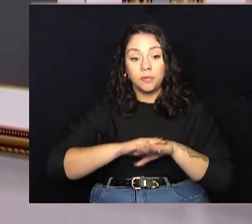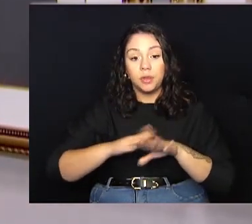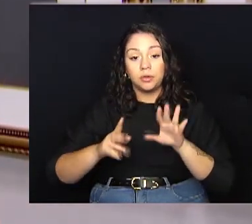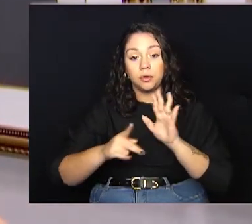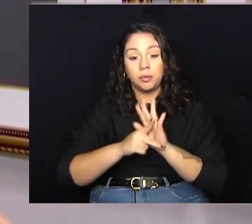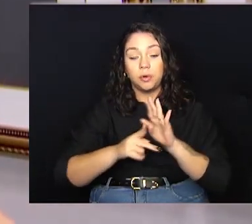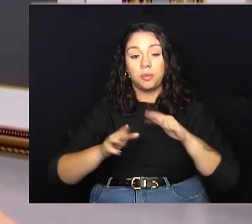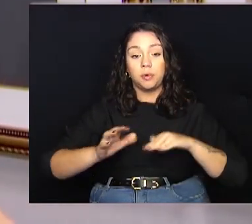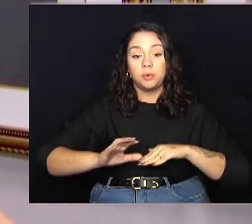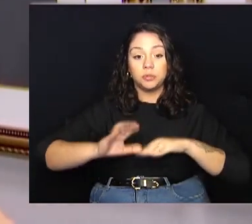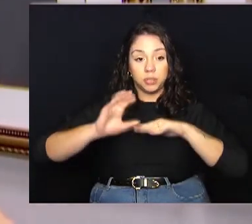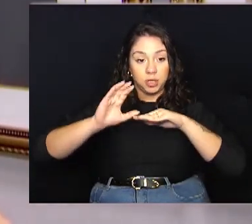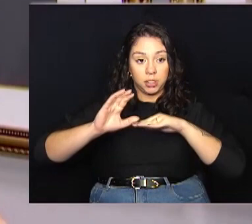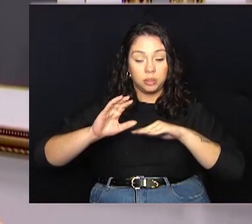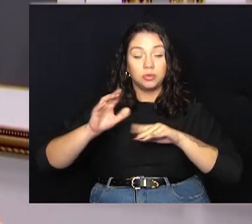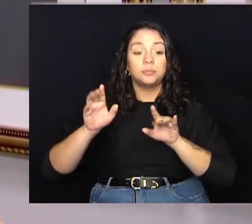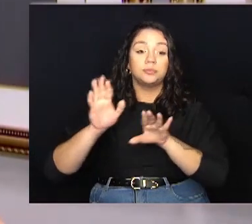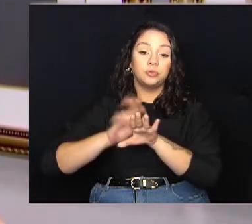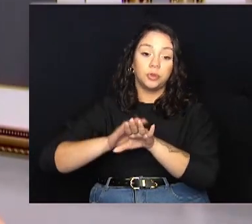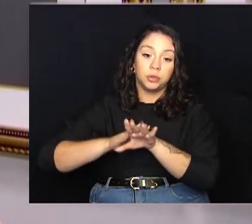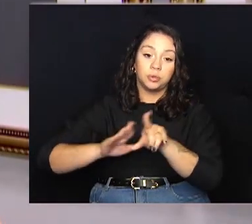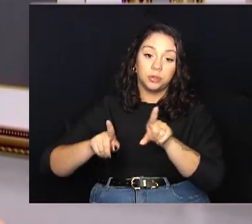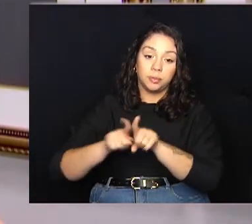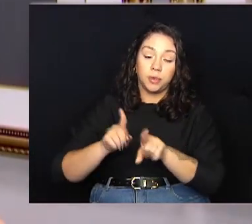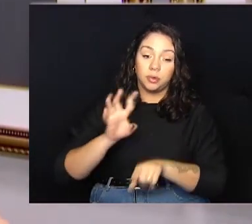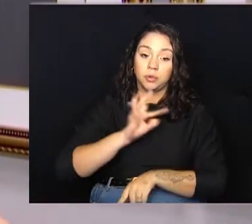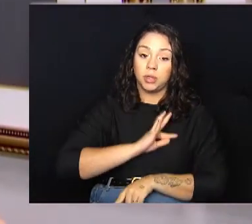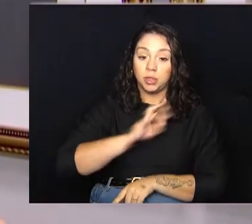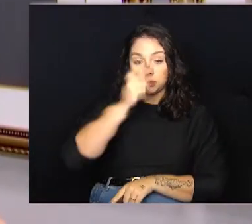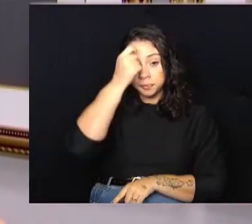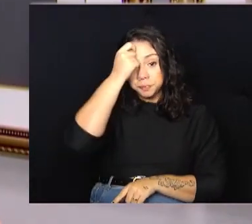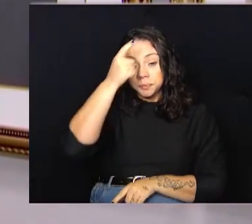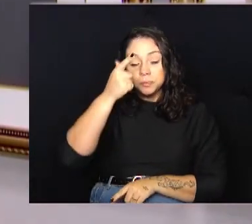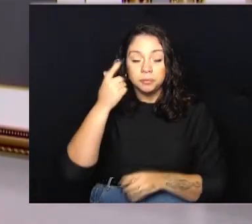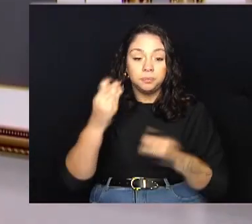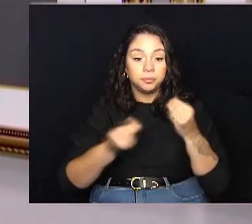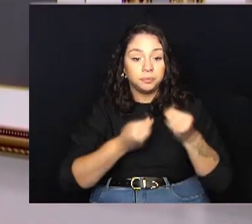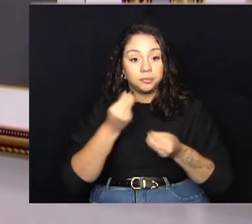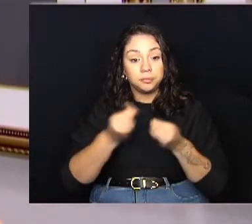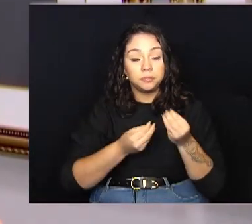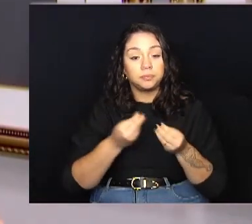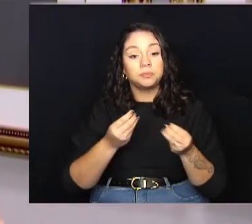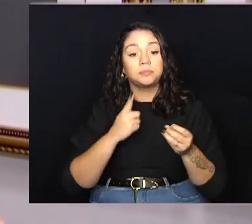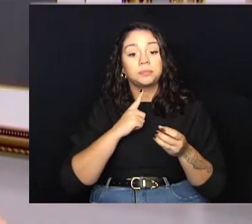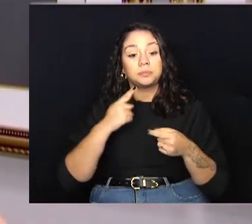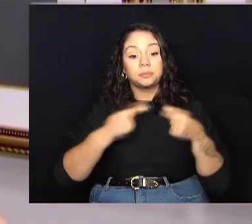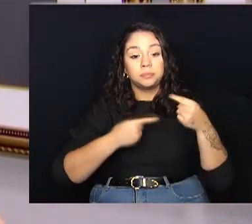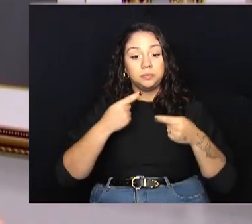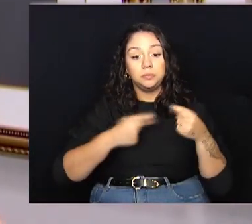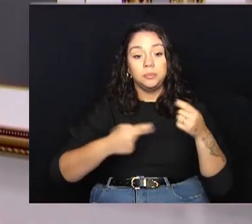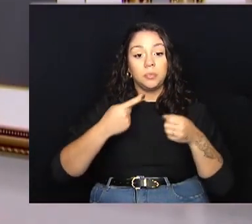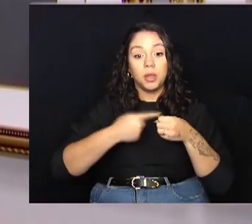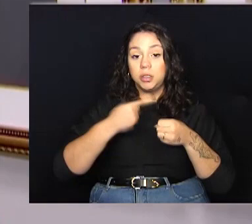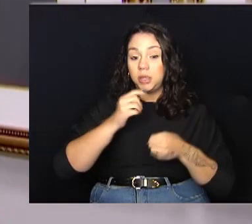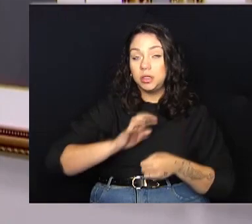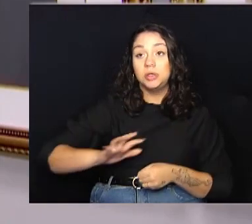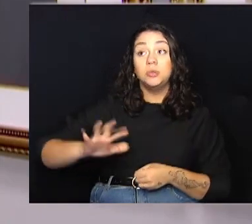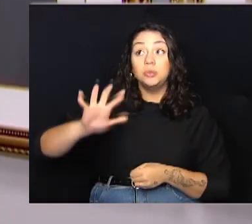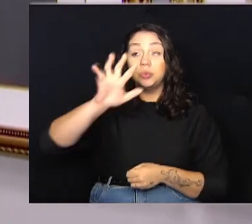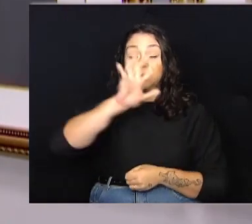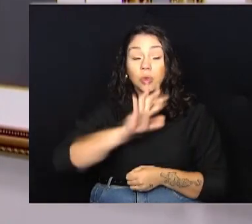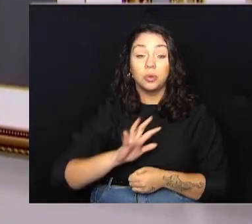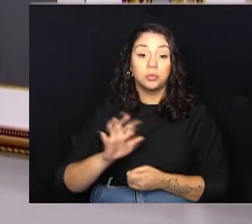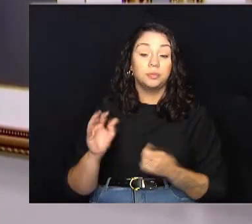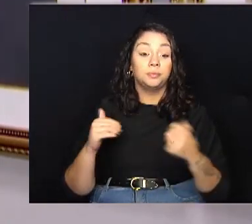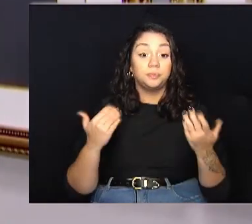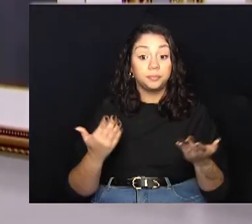conselheiros ali feito também com os técnicos da Cultura como que eles vão abranger é a cidade como um todo né então